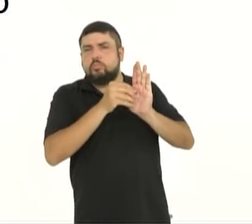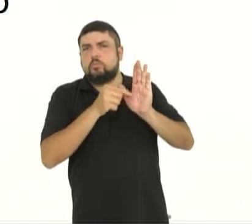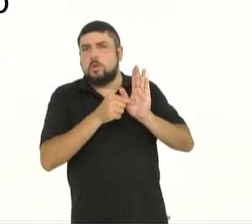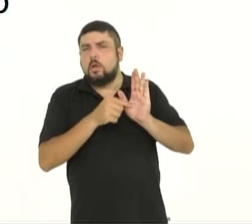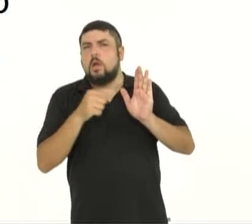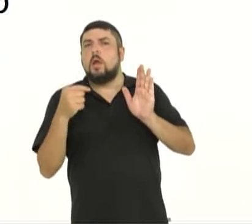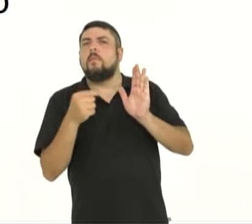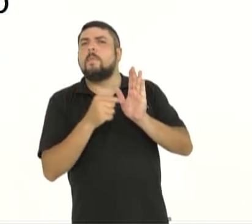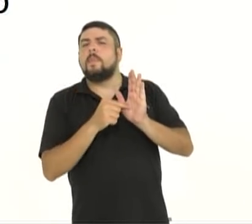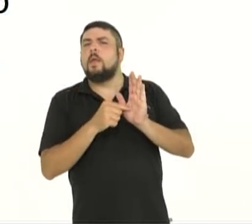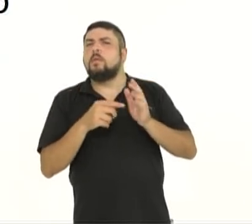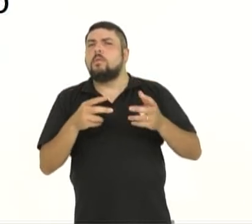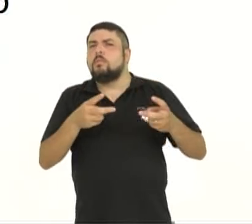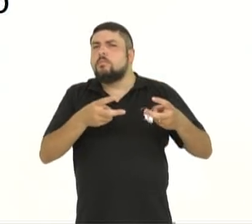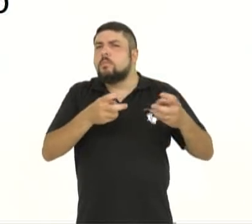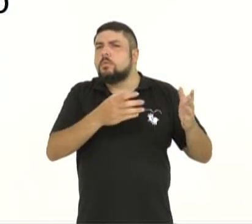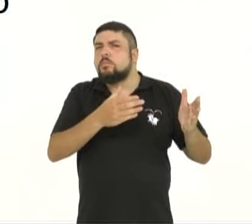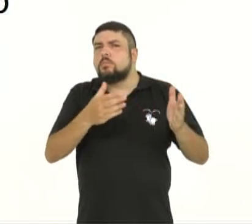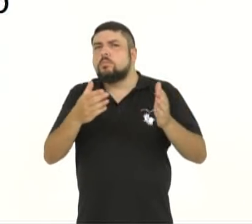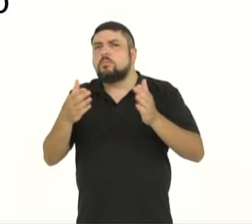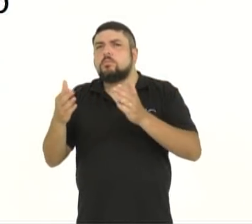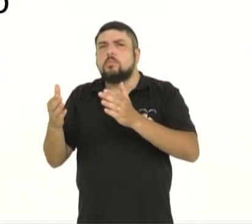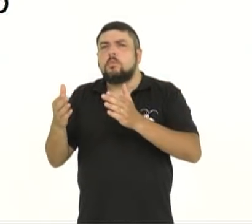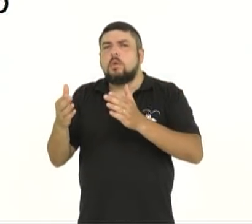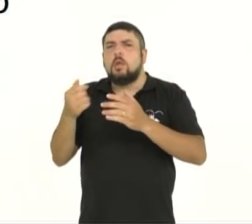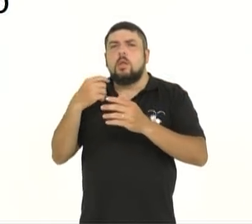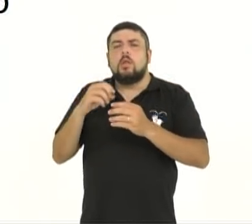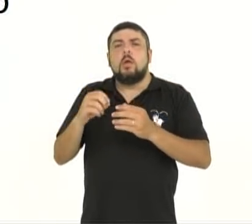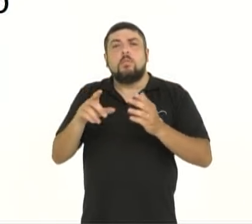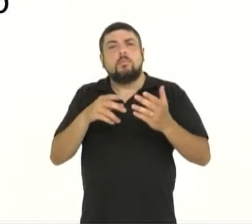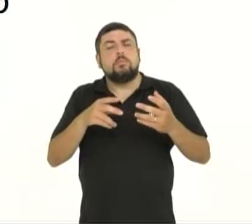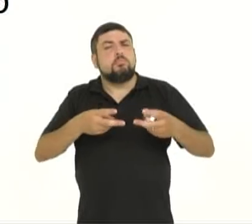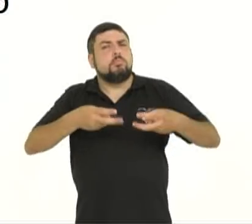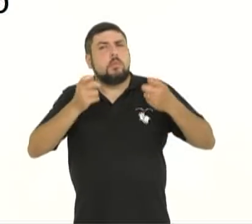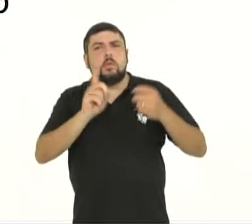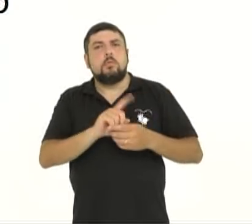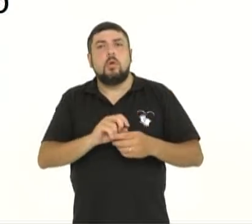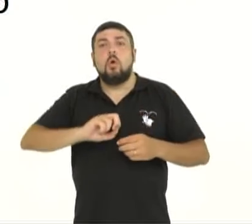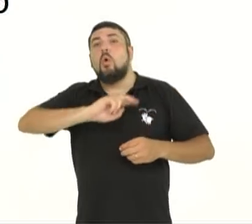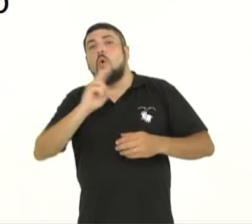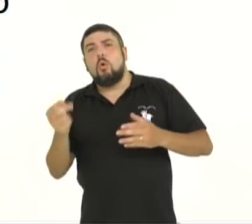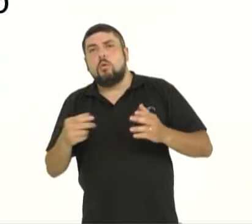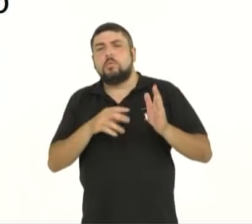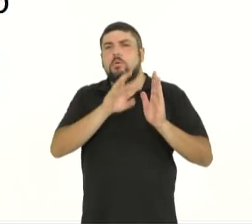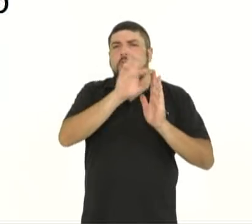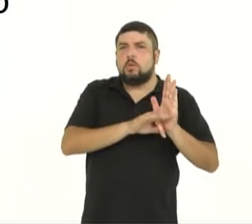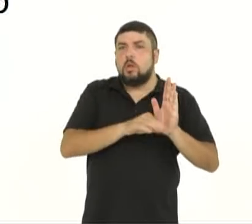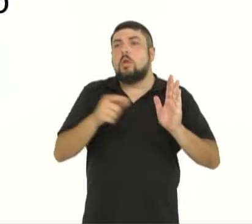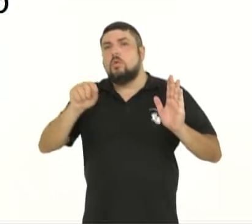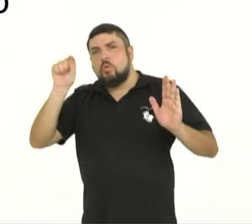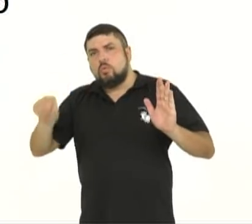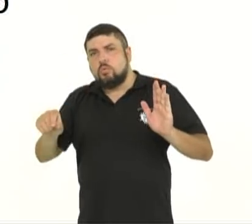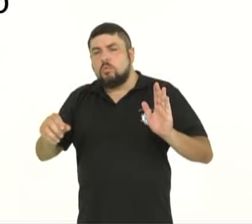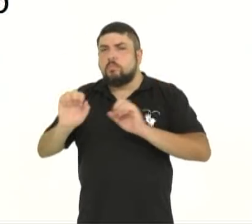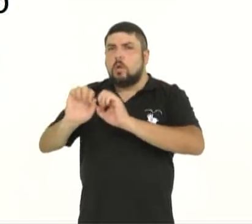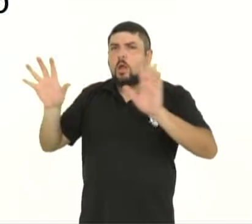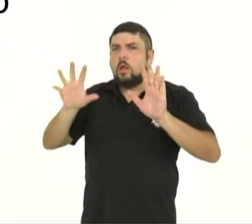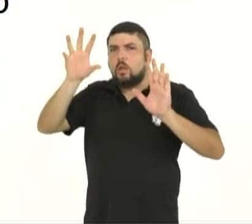sem citação expressa da fonte, ou explícita, quando há citação da fonte do intertexto.